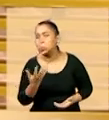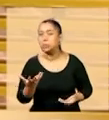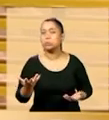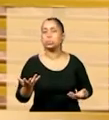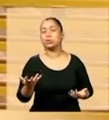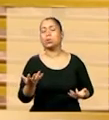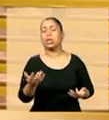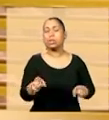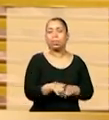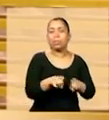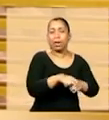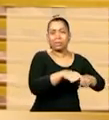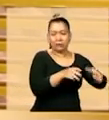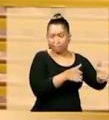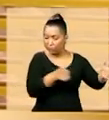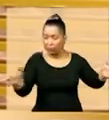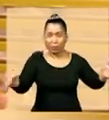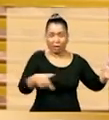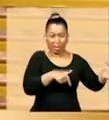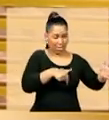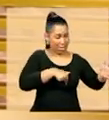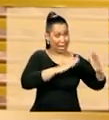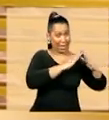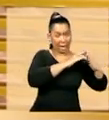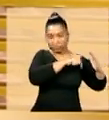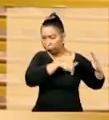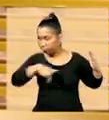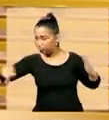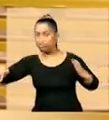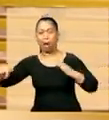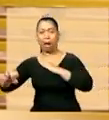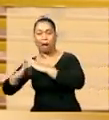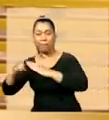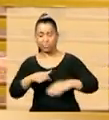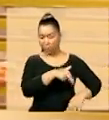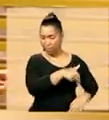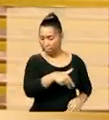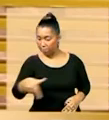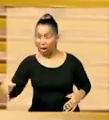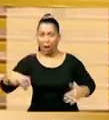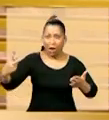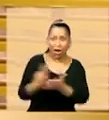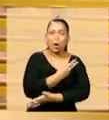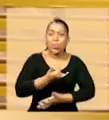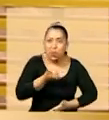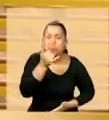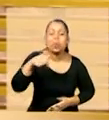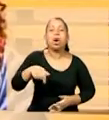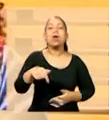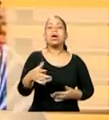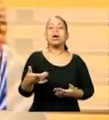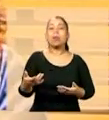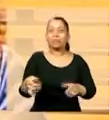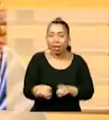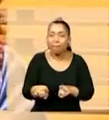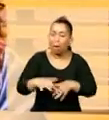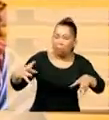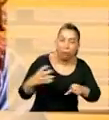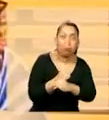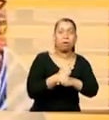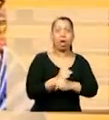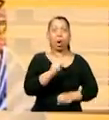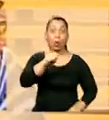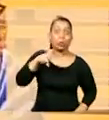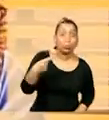Os acidentes de trajeto também estão incluídos nesse número? Explica pra gente um pouquinho. Sim, essa média